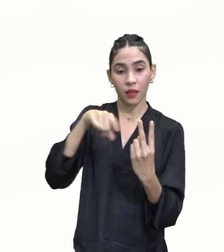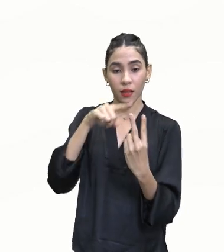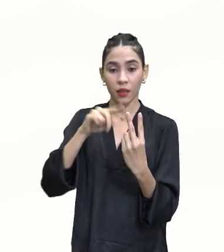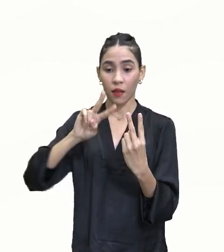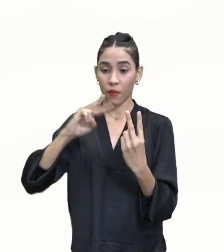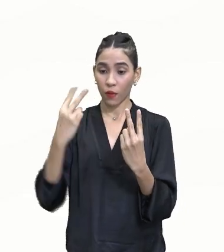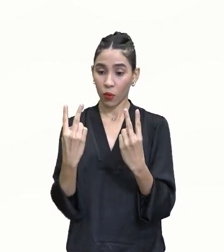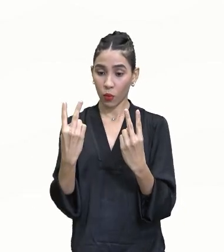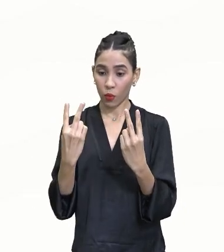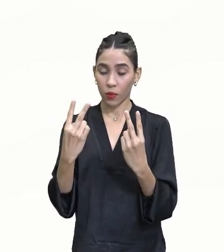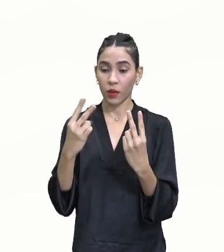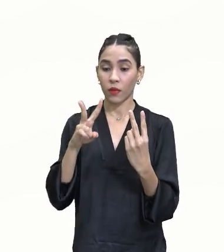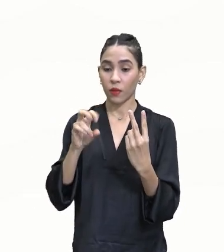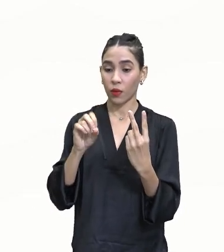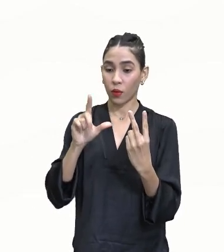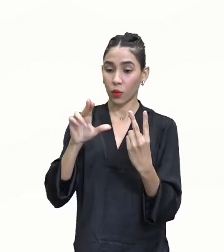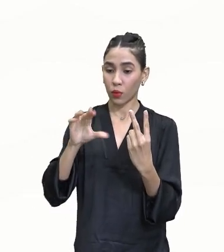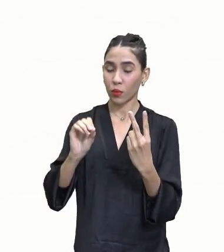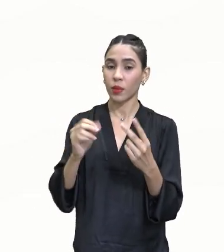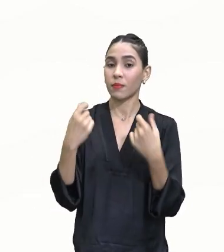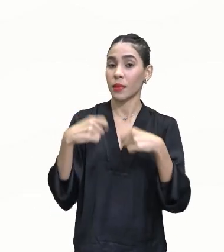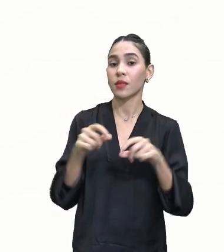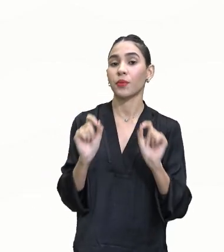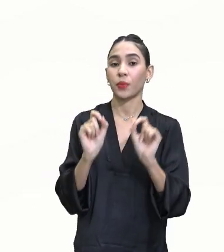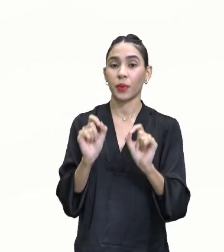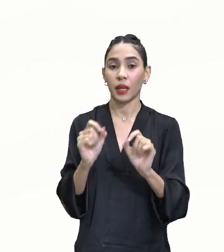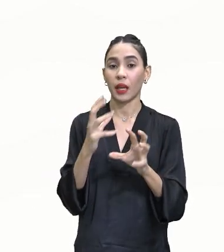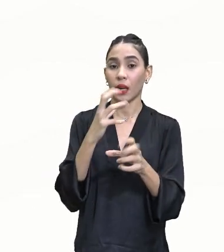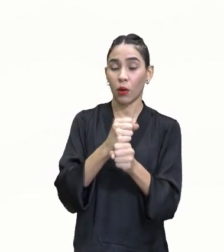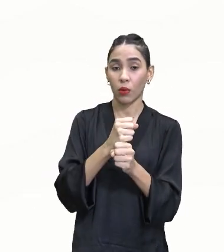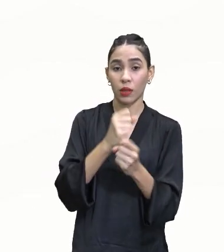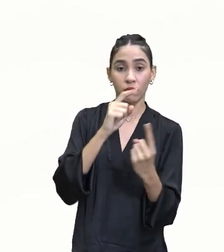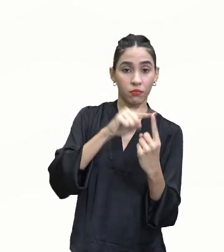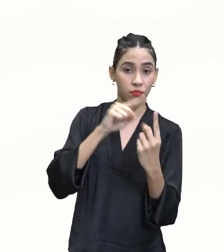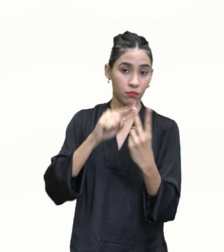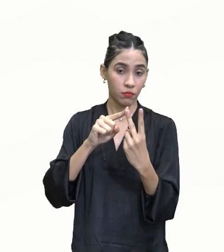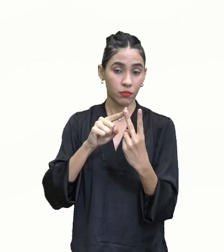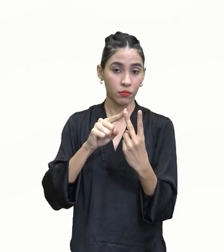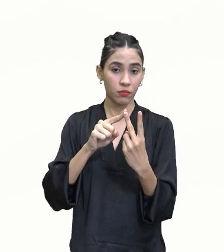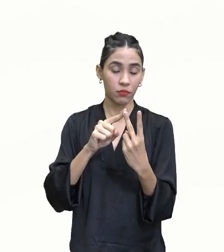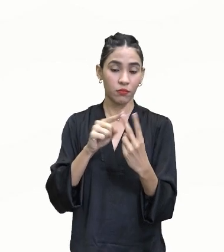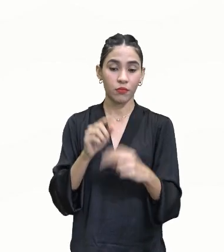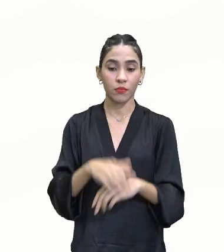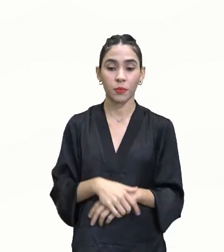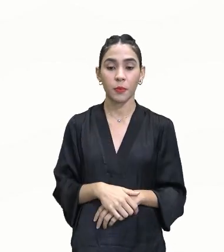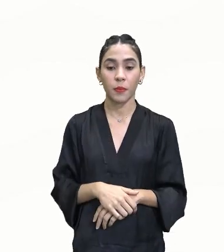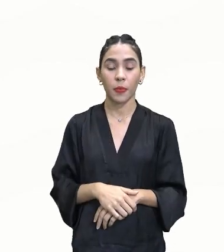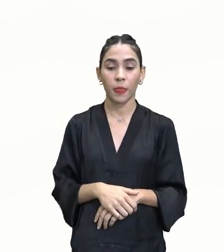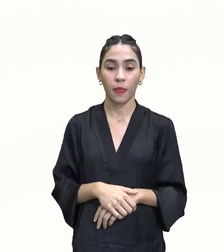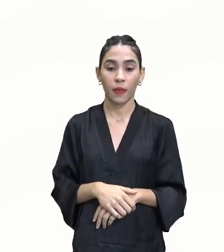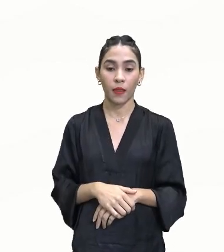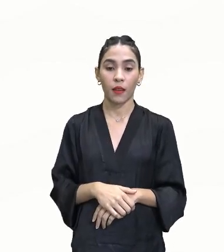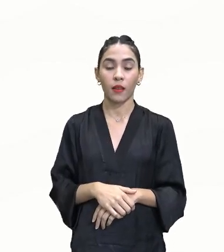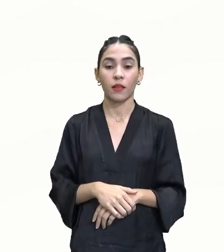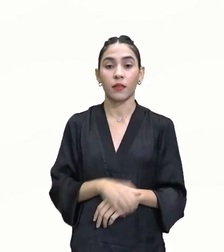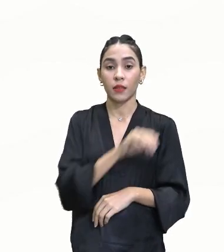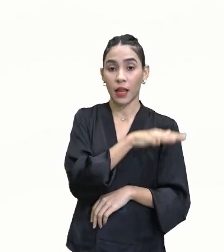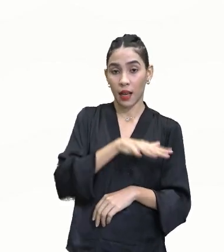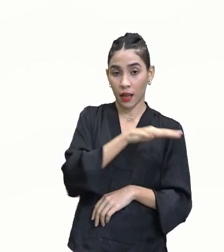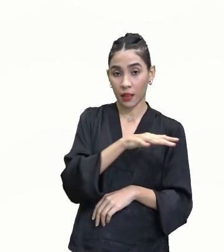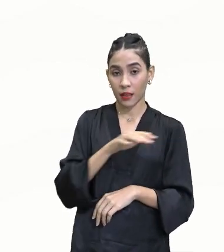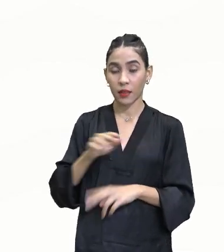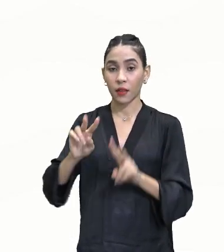volume. O que a gente precisa mesmo para calcular essas duas informações aí, tanto a área